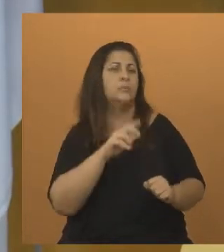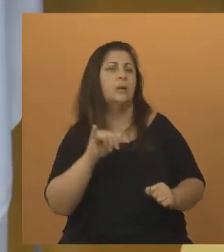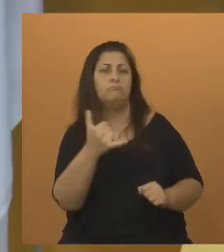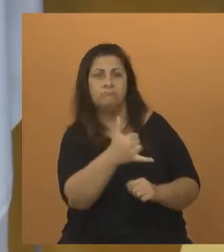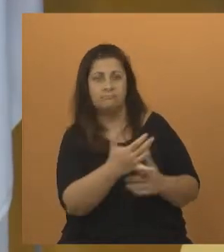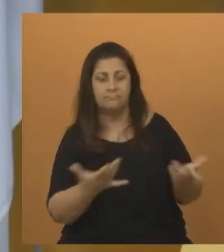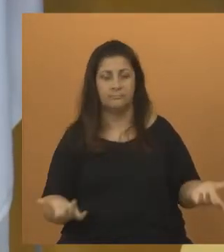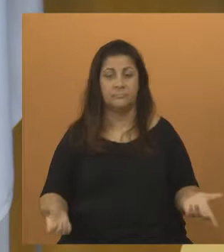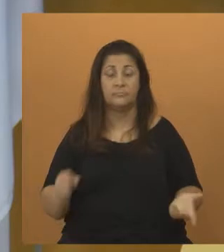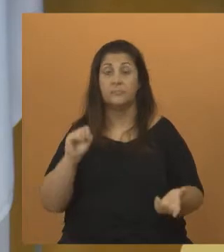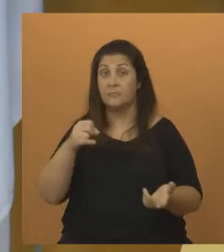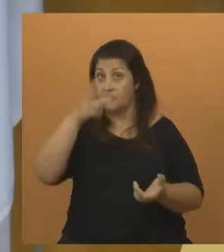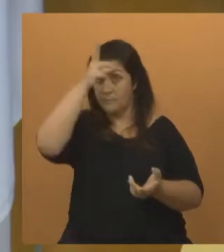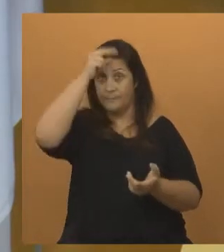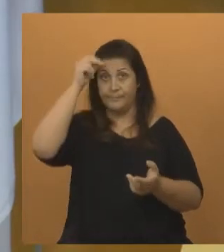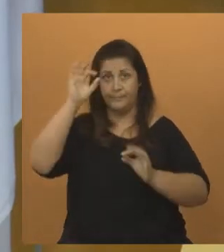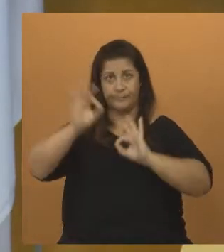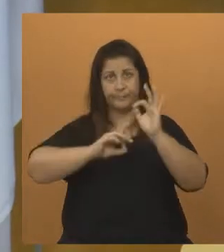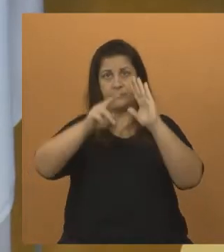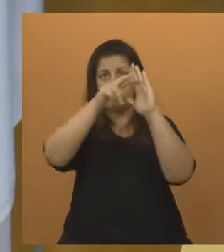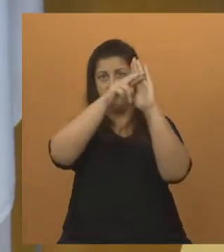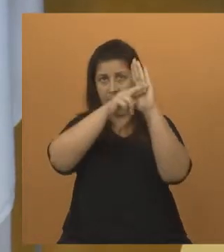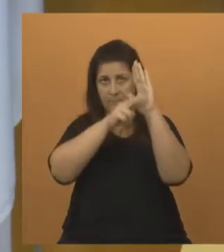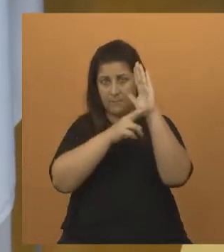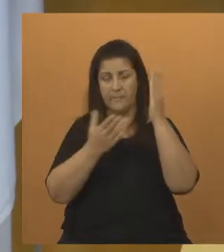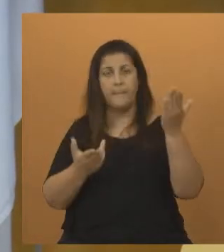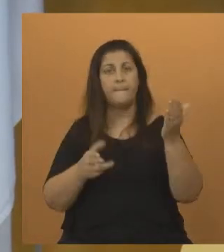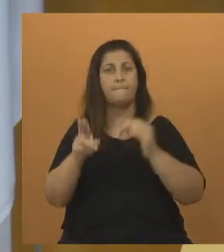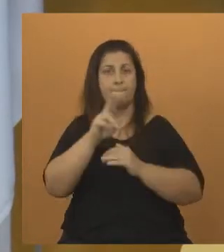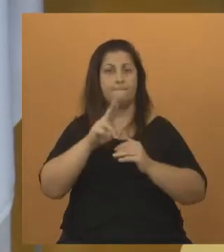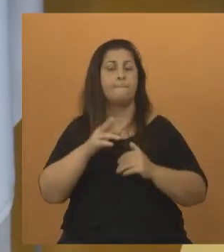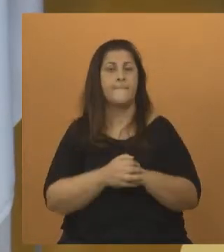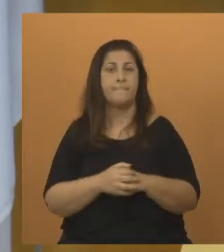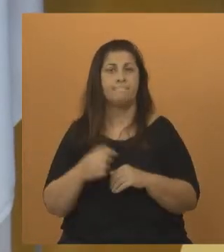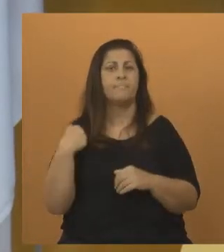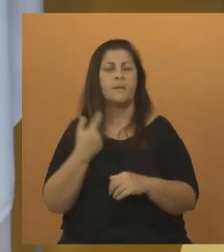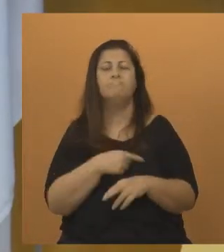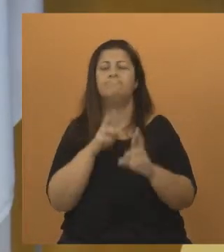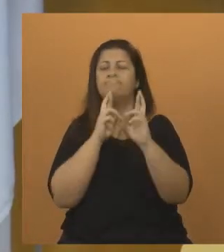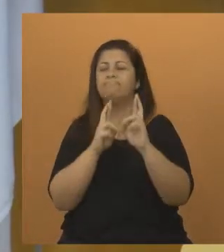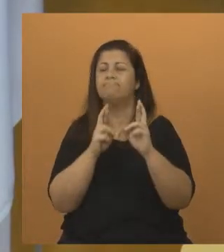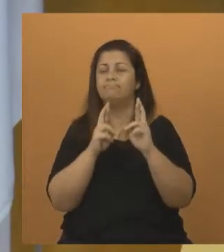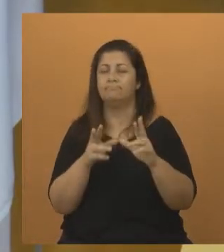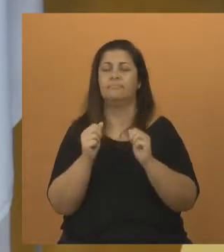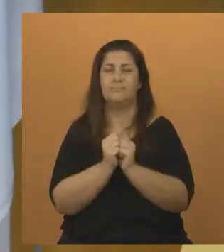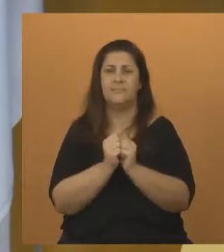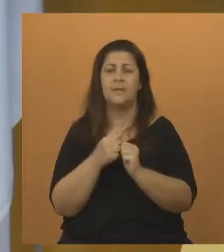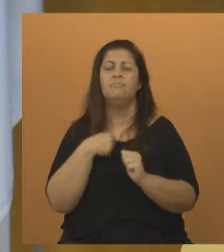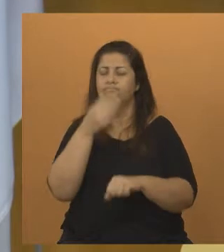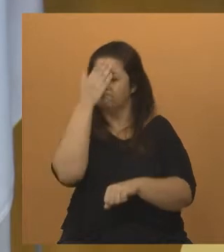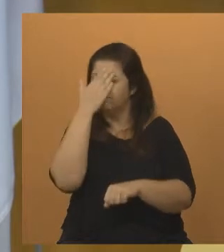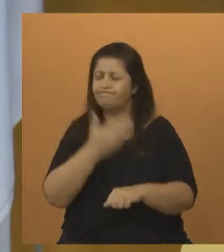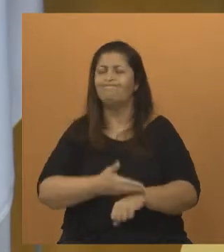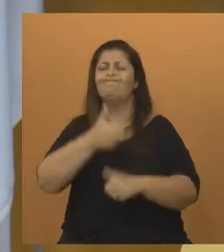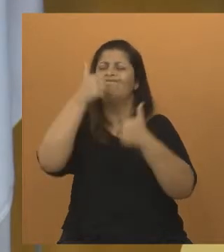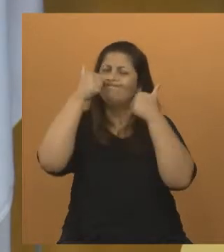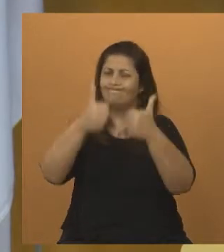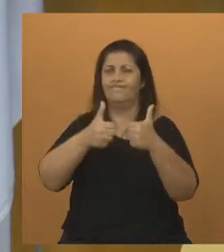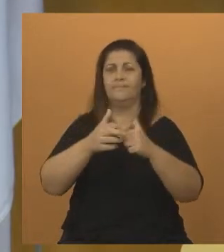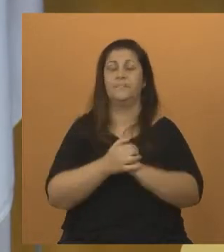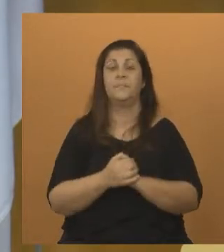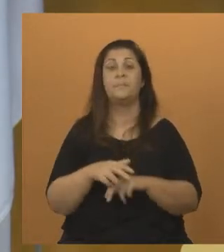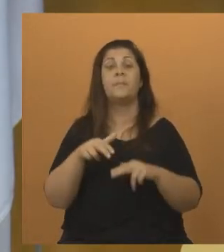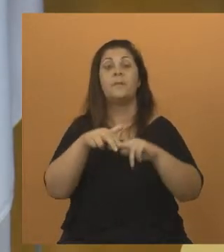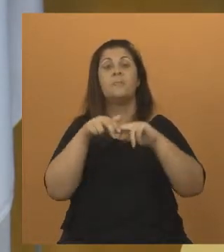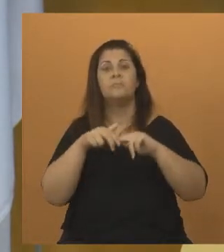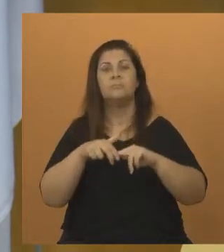estar fazendo os critérios importantes para estar usando e a gente torce que dê certo, nós temos certeza que vai dar certo. E é por isso que eu